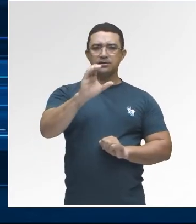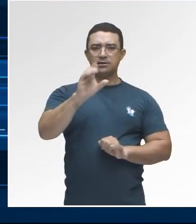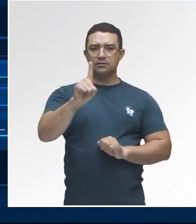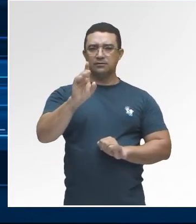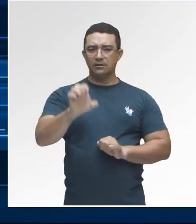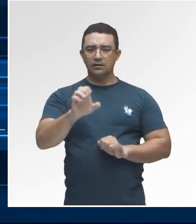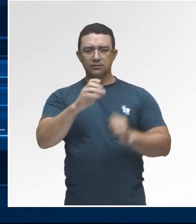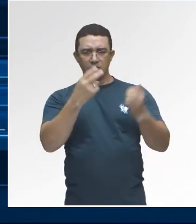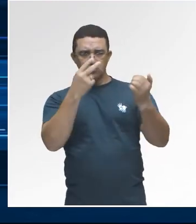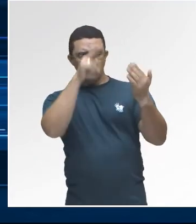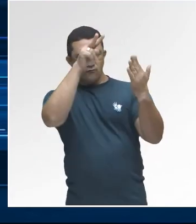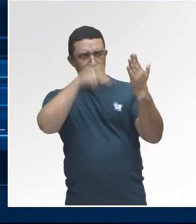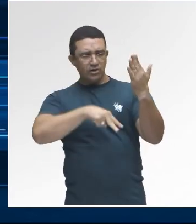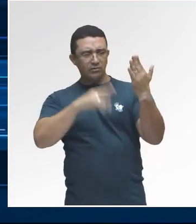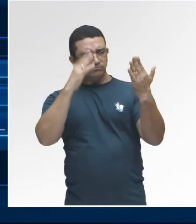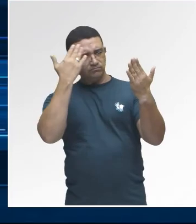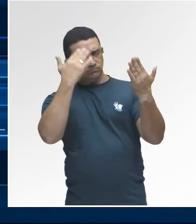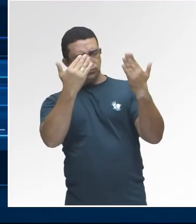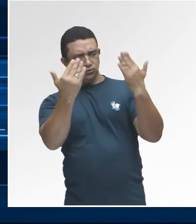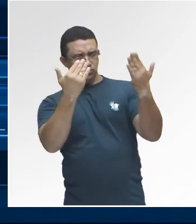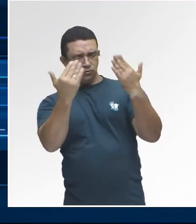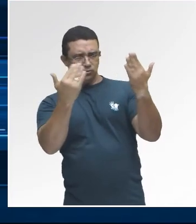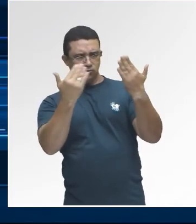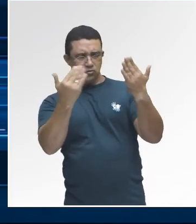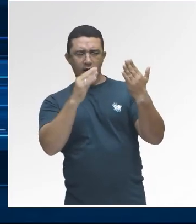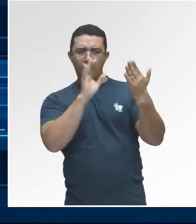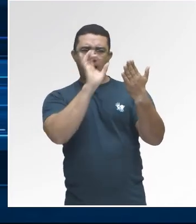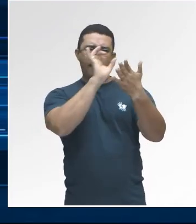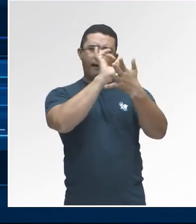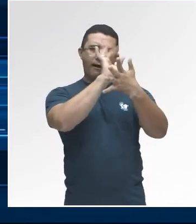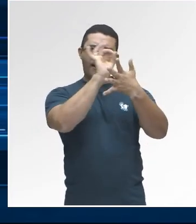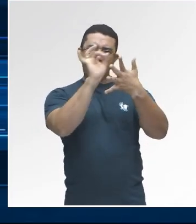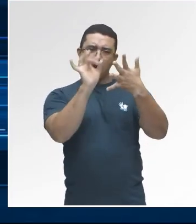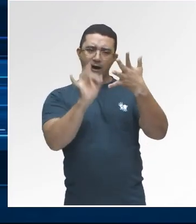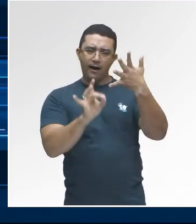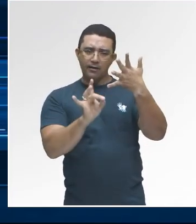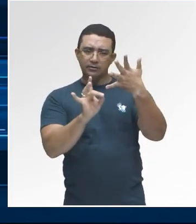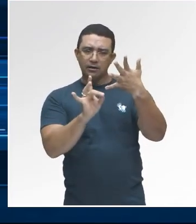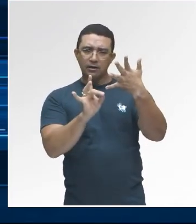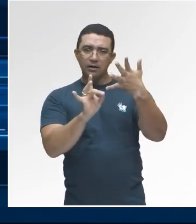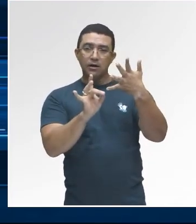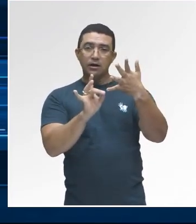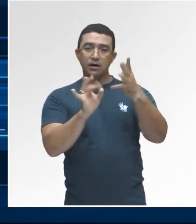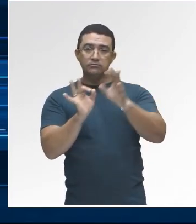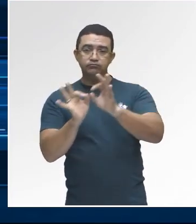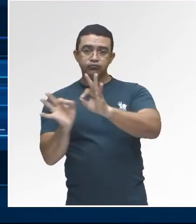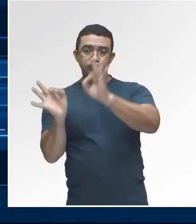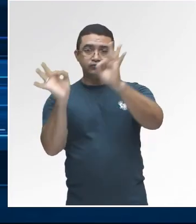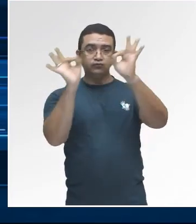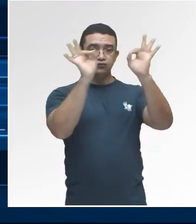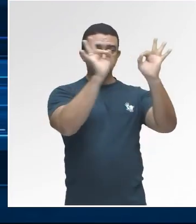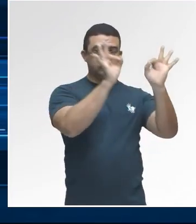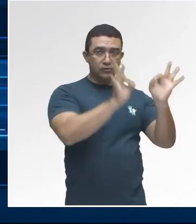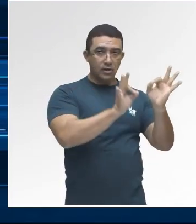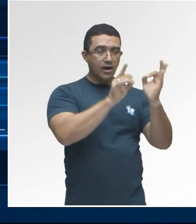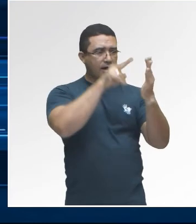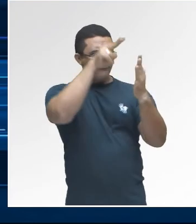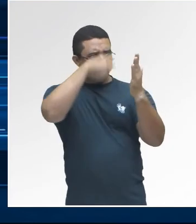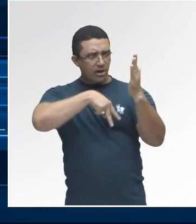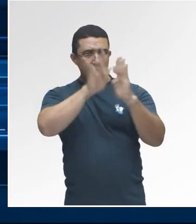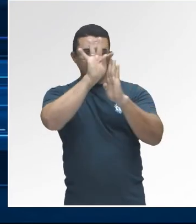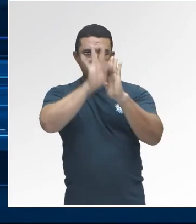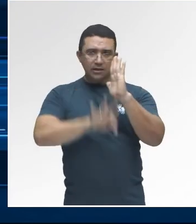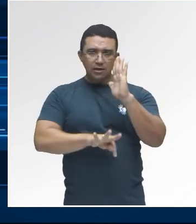itens. Quando você lê cada um deles, você volte lá no texto e analise com calma cada uma dessas opções aí, tudo